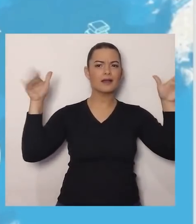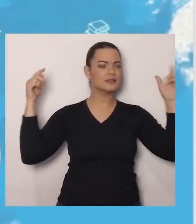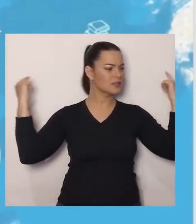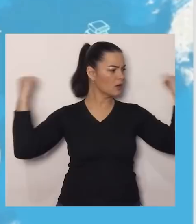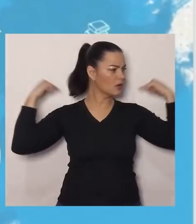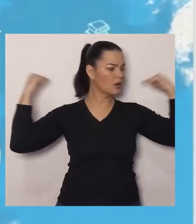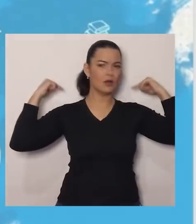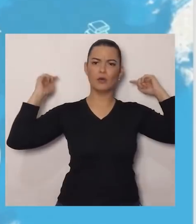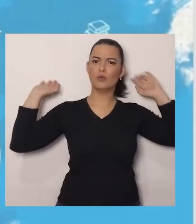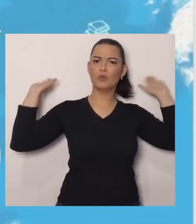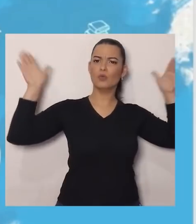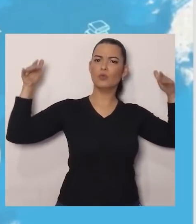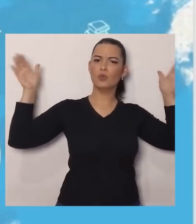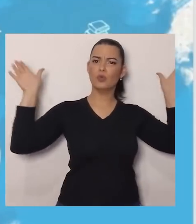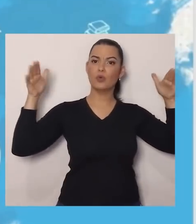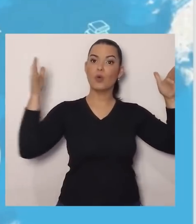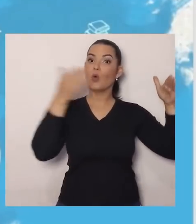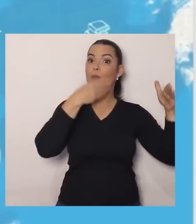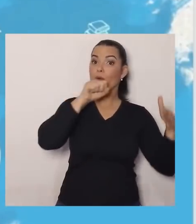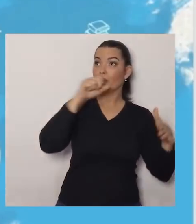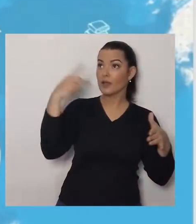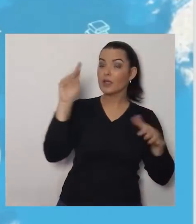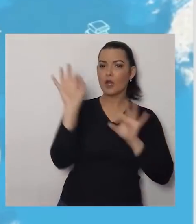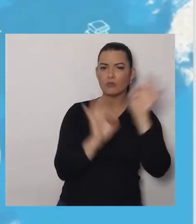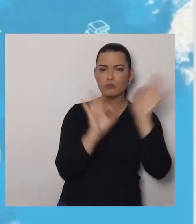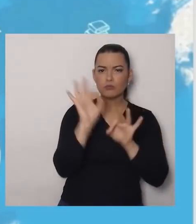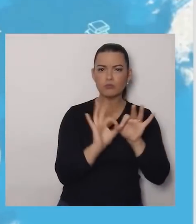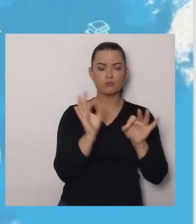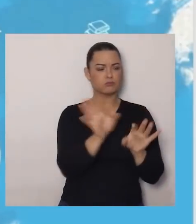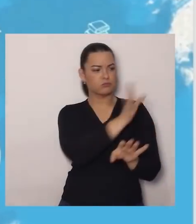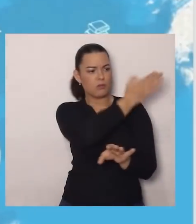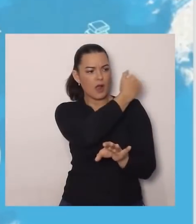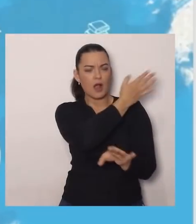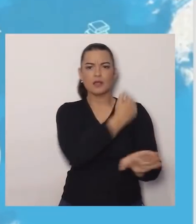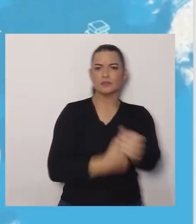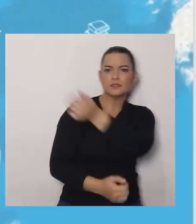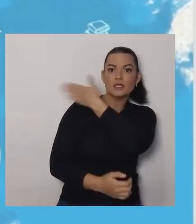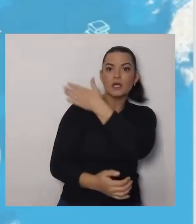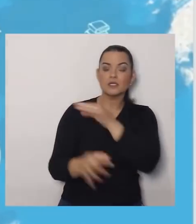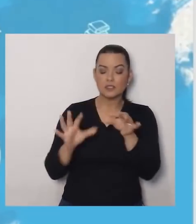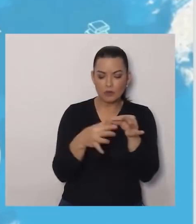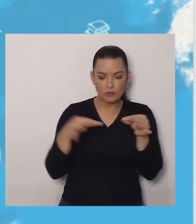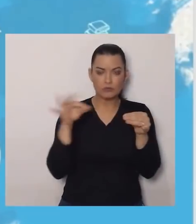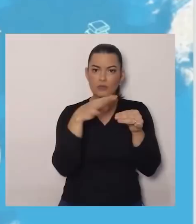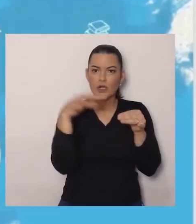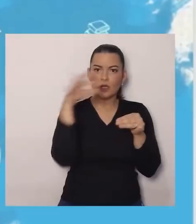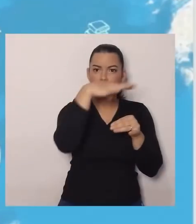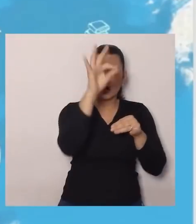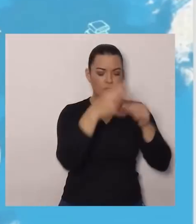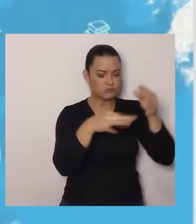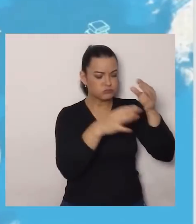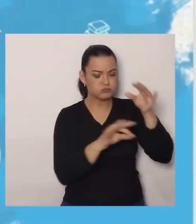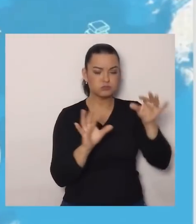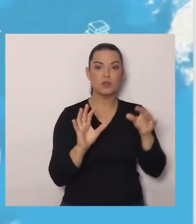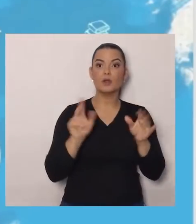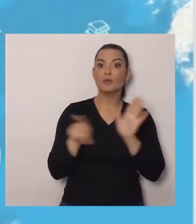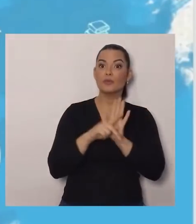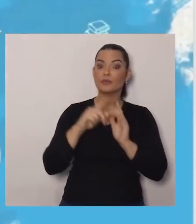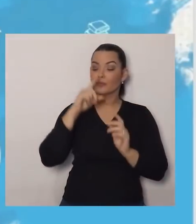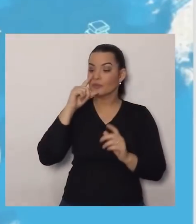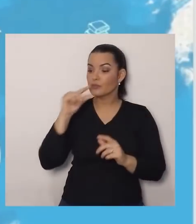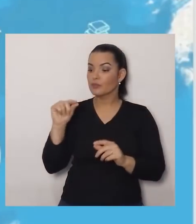penas de gaivotas, e para emendar cada parte usou cera de